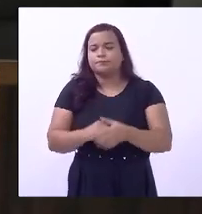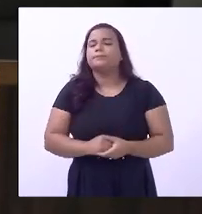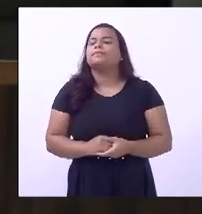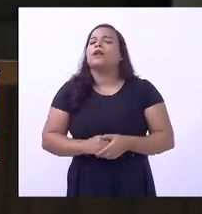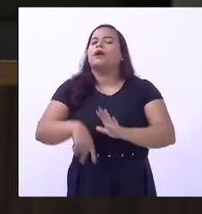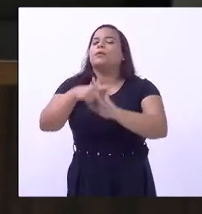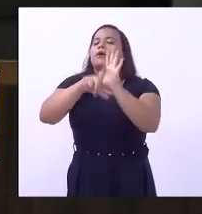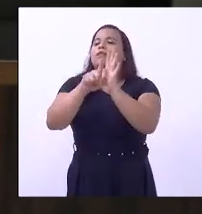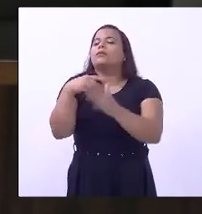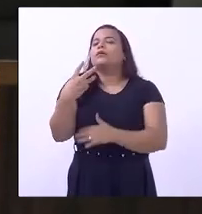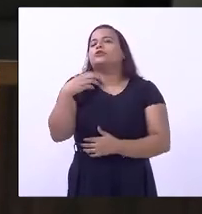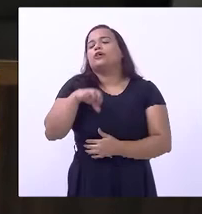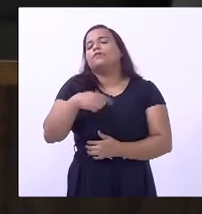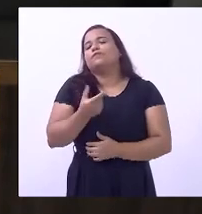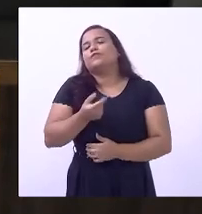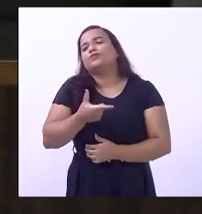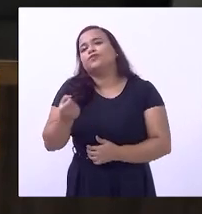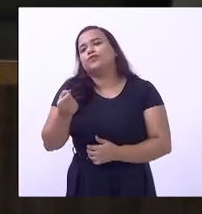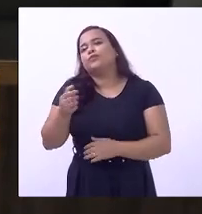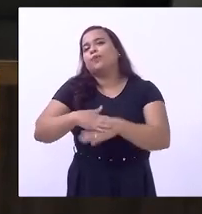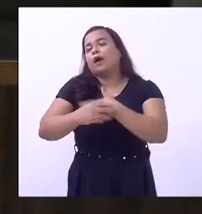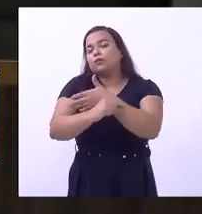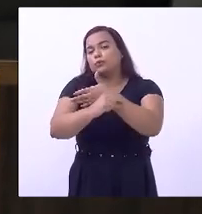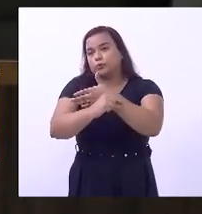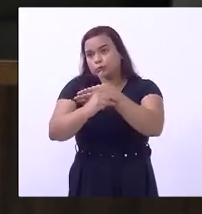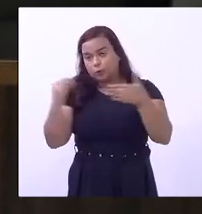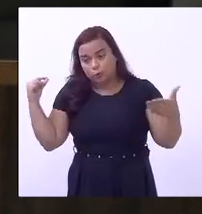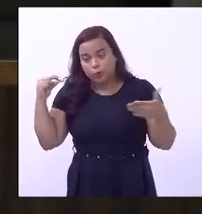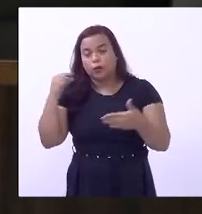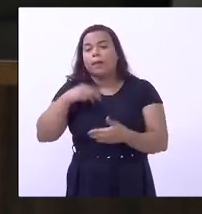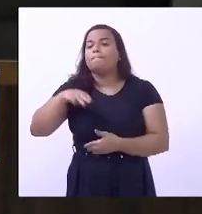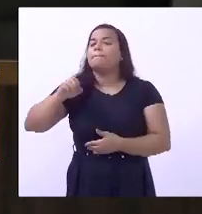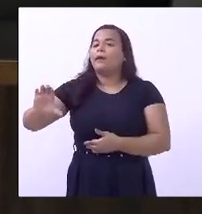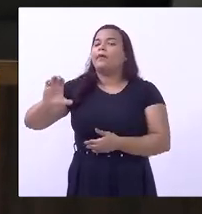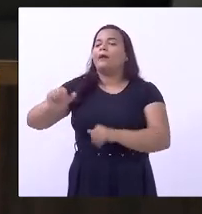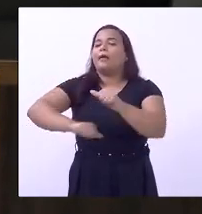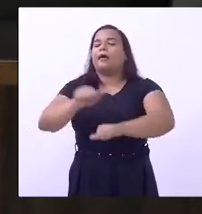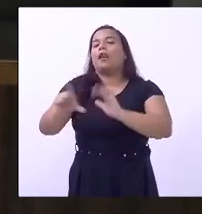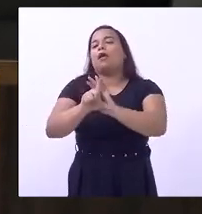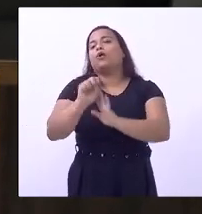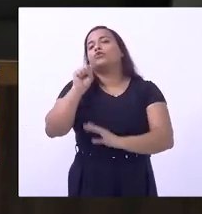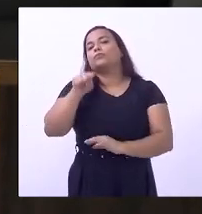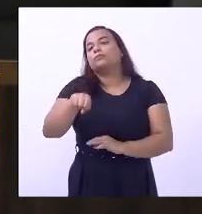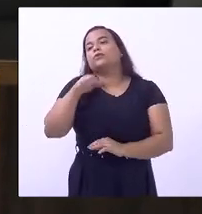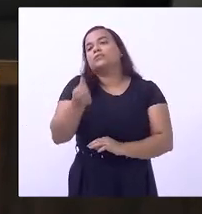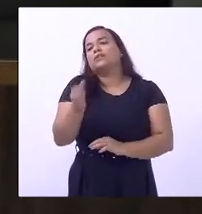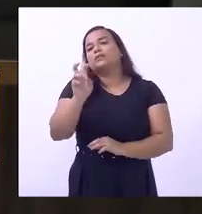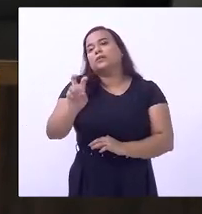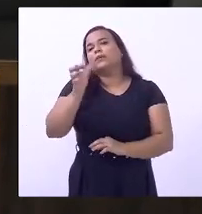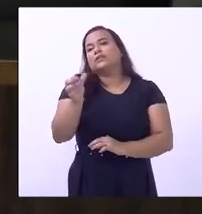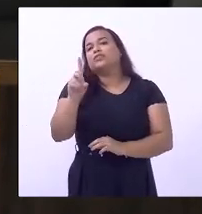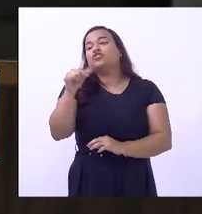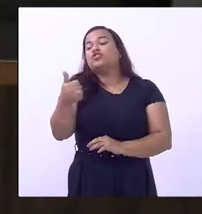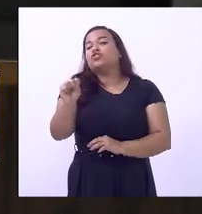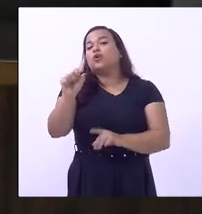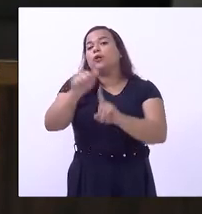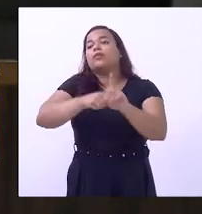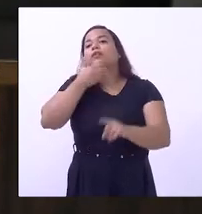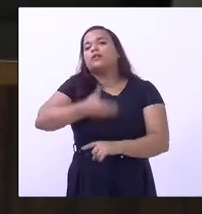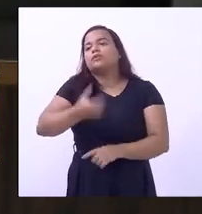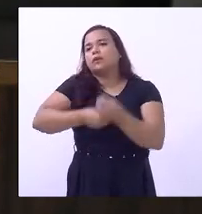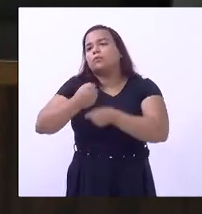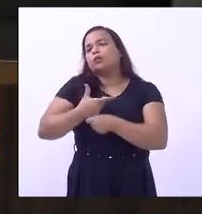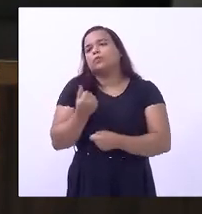Projeto de lei 39-2021, de autoria do deputado Carlos Mink, que altera a lei 8.656, de 18 de dezembro de